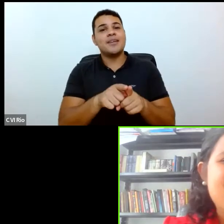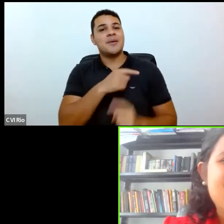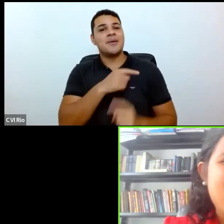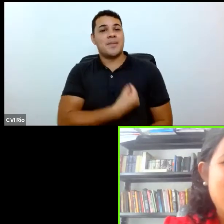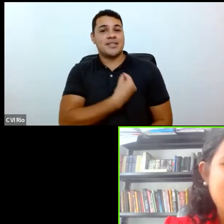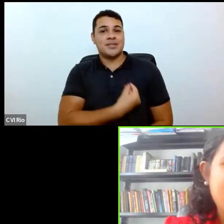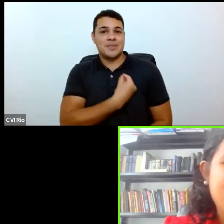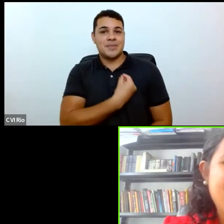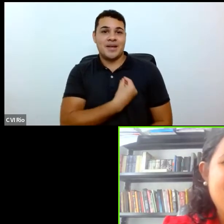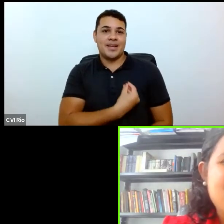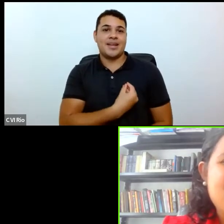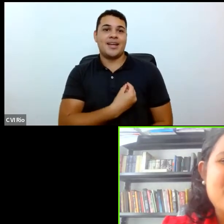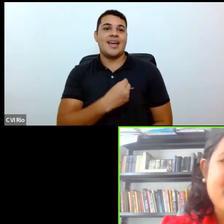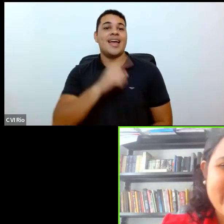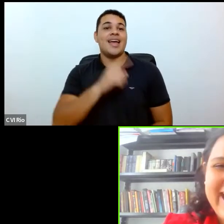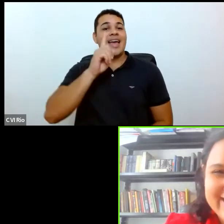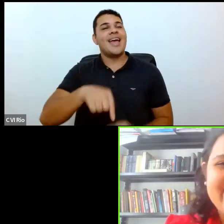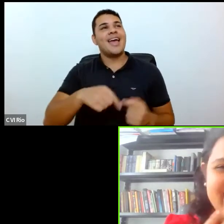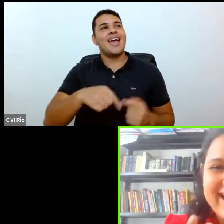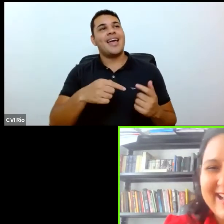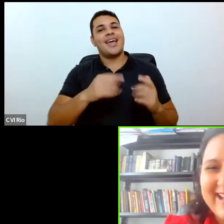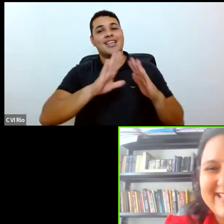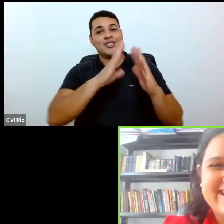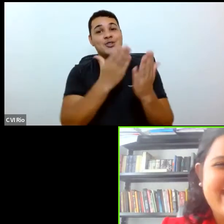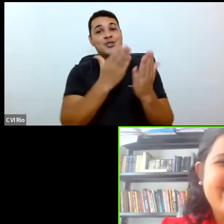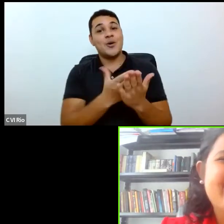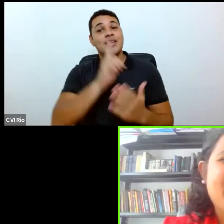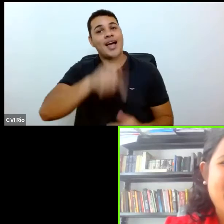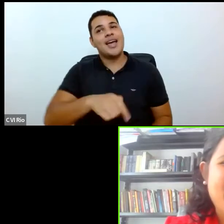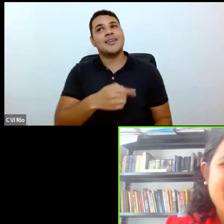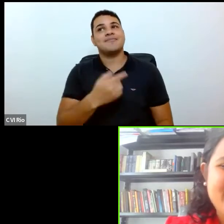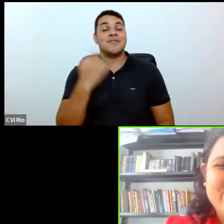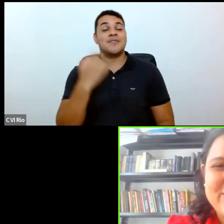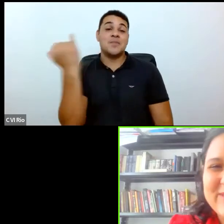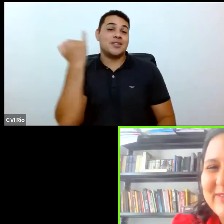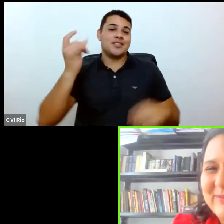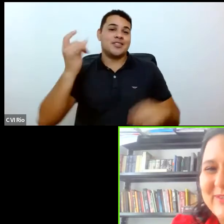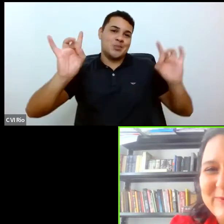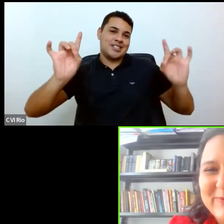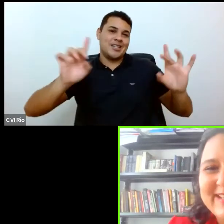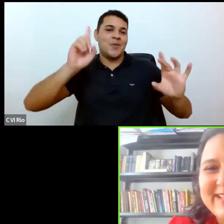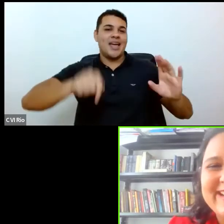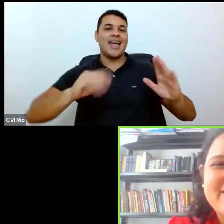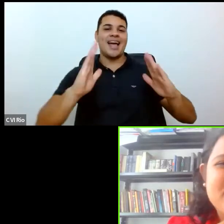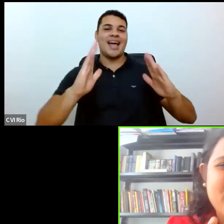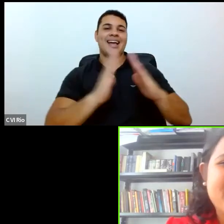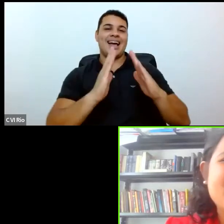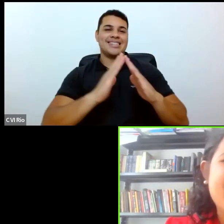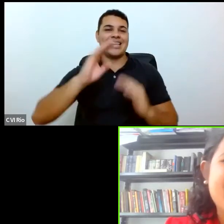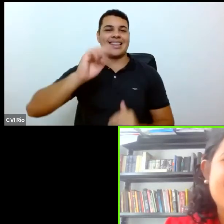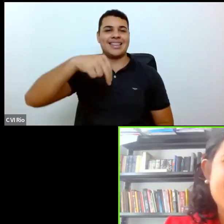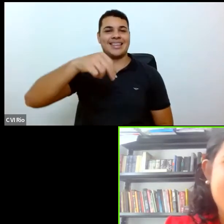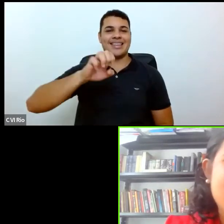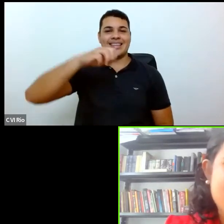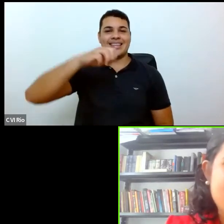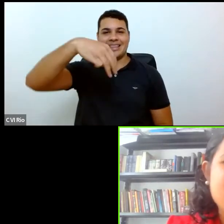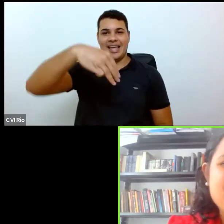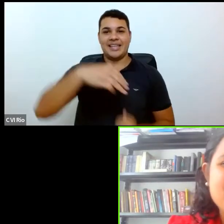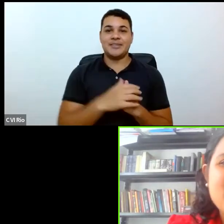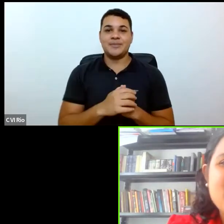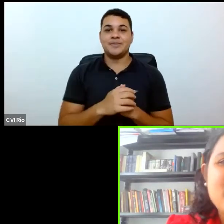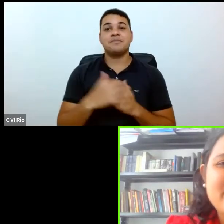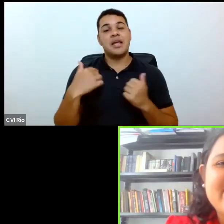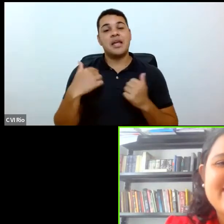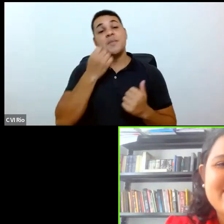de certa forma, me é muito cara, que é a Casa Enem, né? Que é o que nos une, e é bom deixar registrado